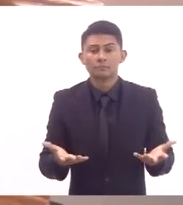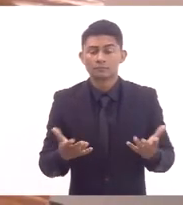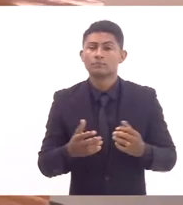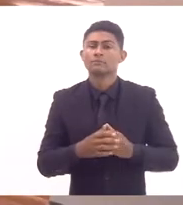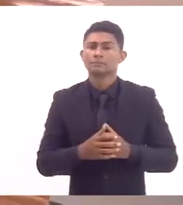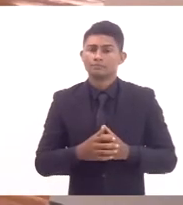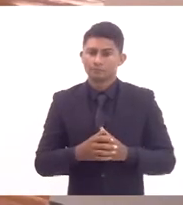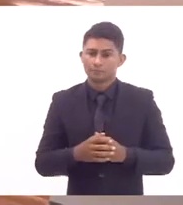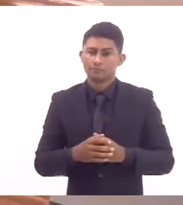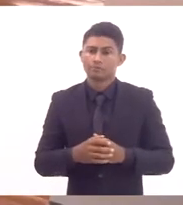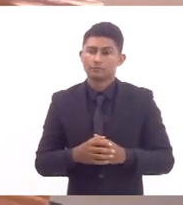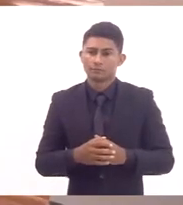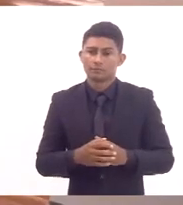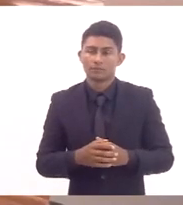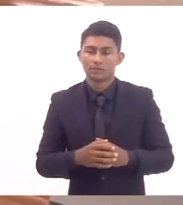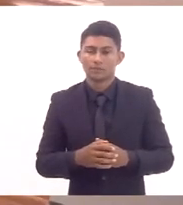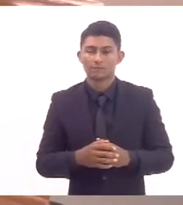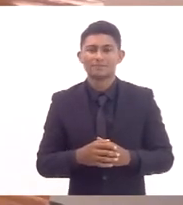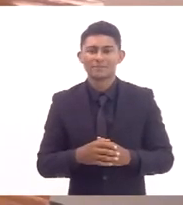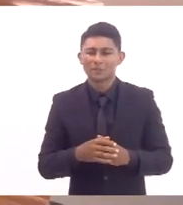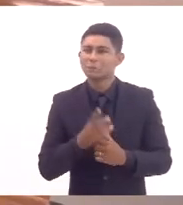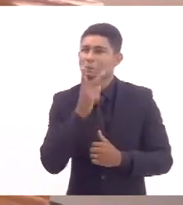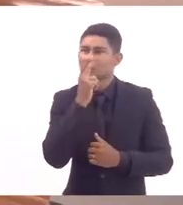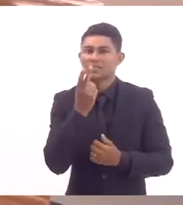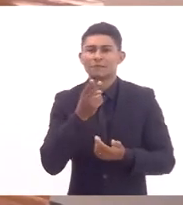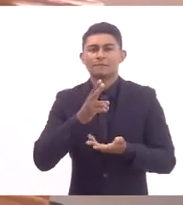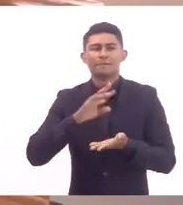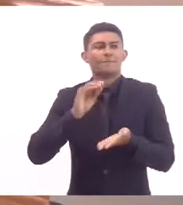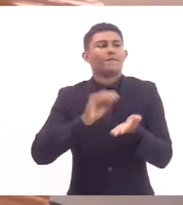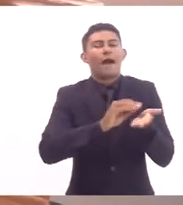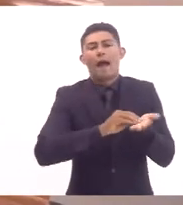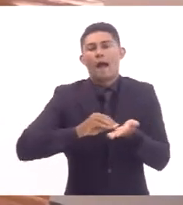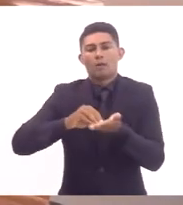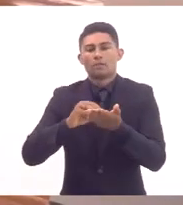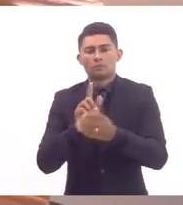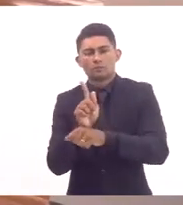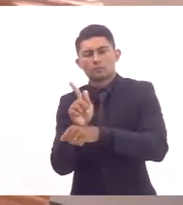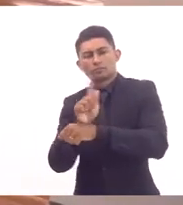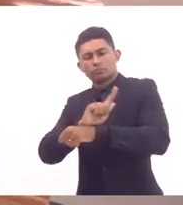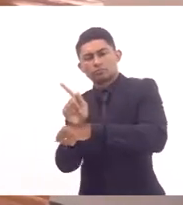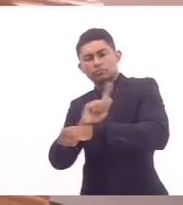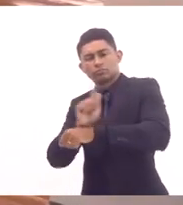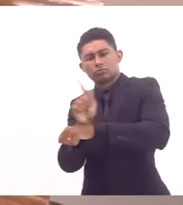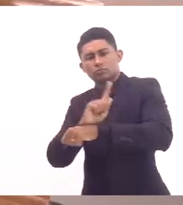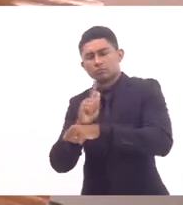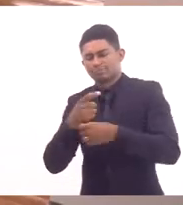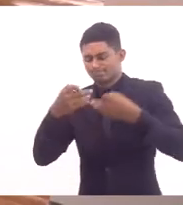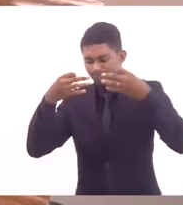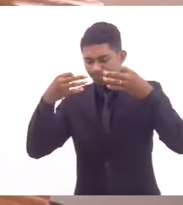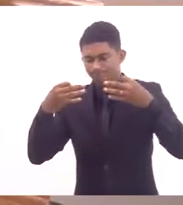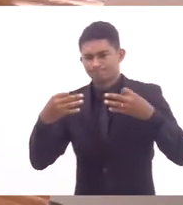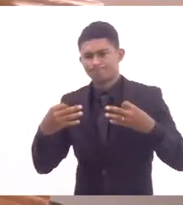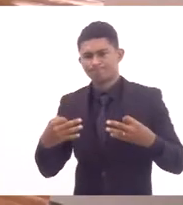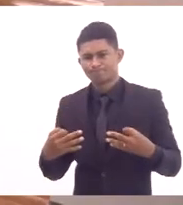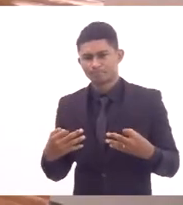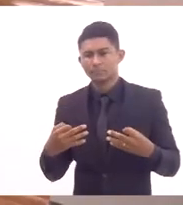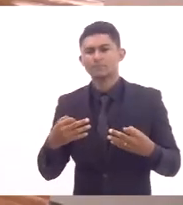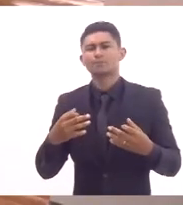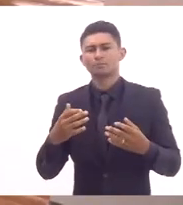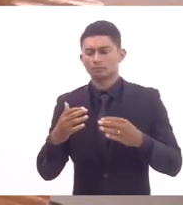falta de uma centralidade né de uma gestão ao com